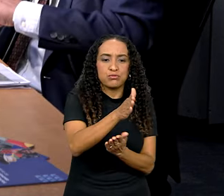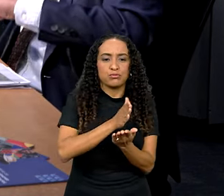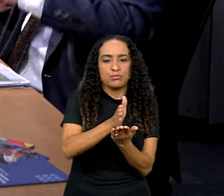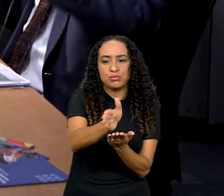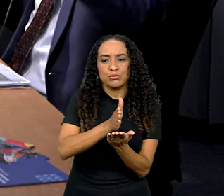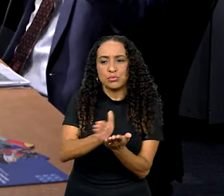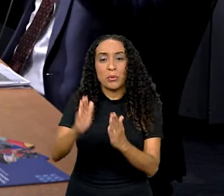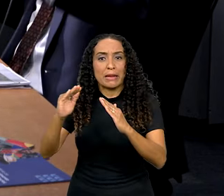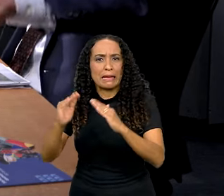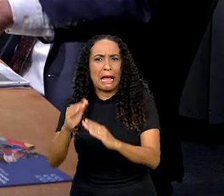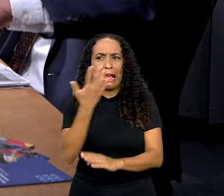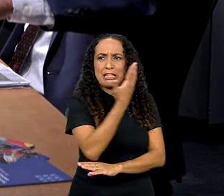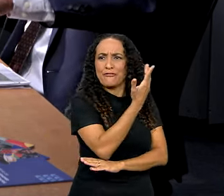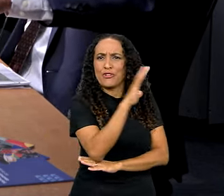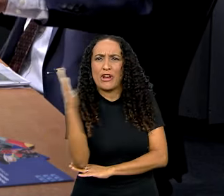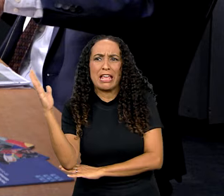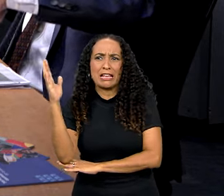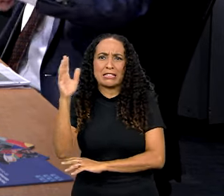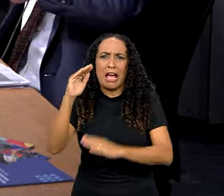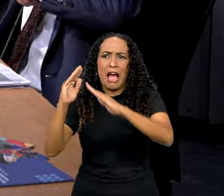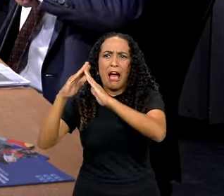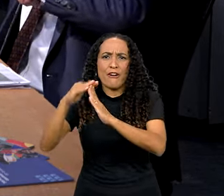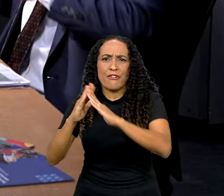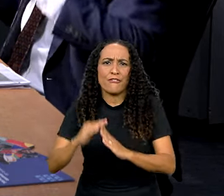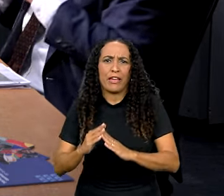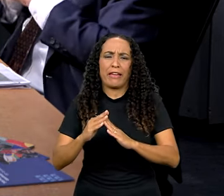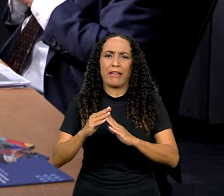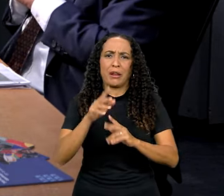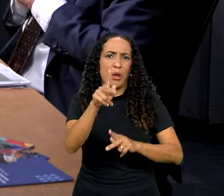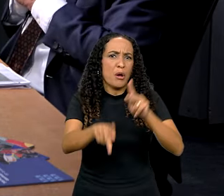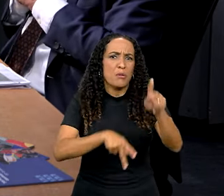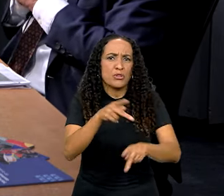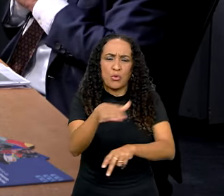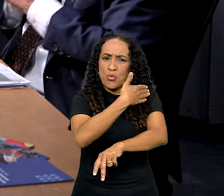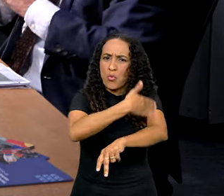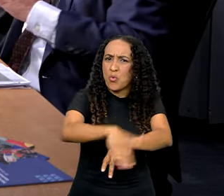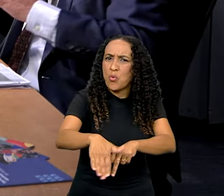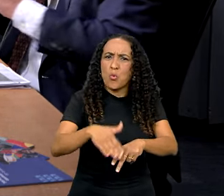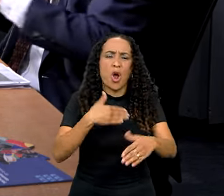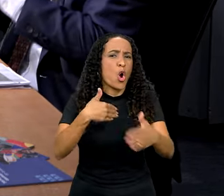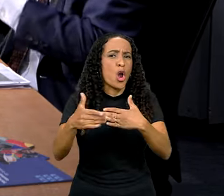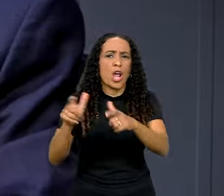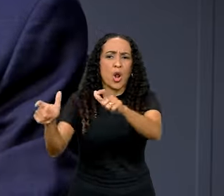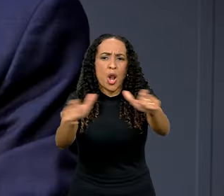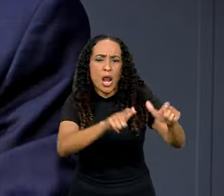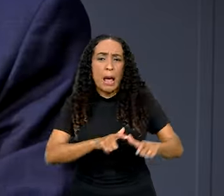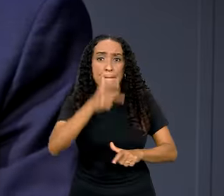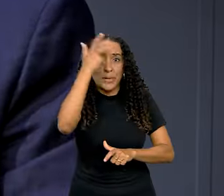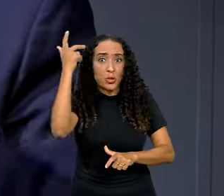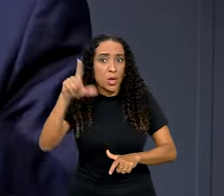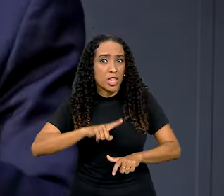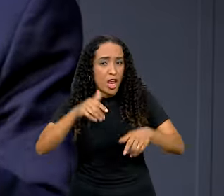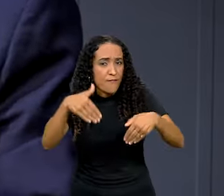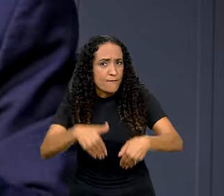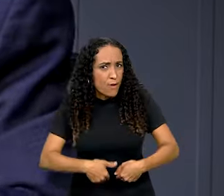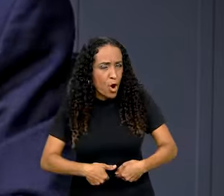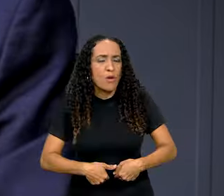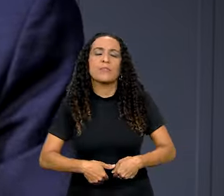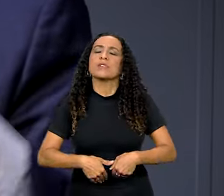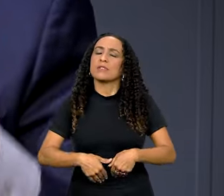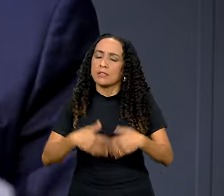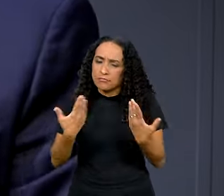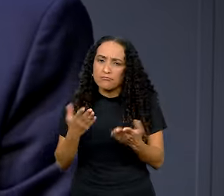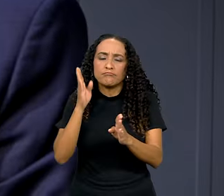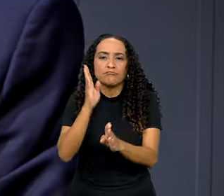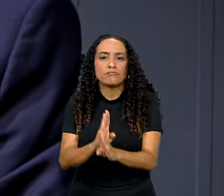casa em casa na floresta e numa favela ali na população de rua onde tem alguém passando fome e quem encontrar